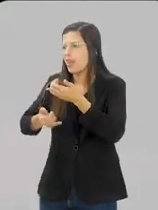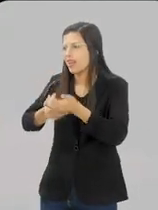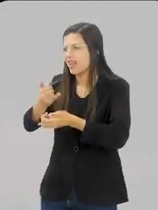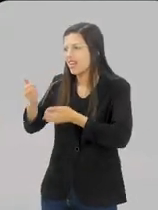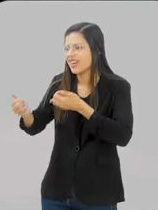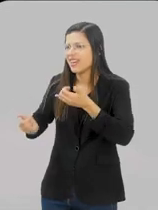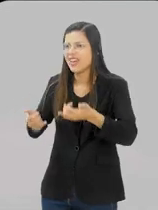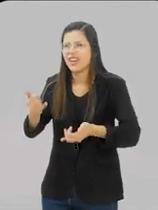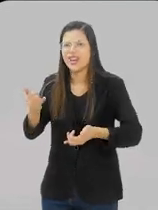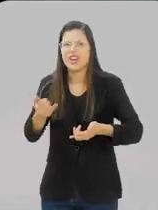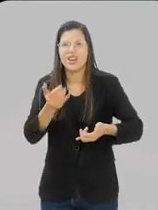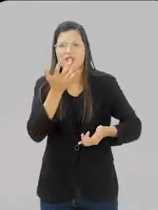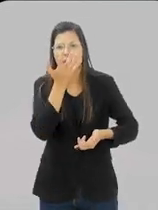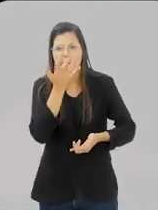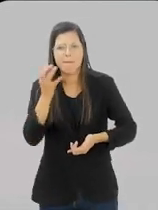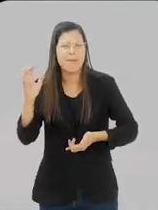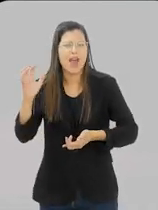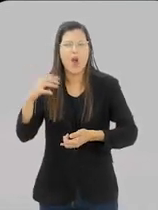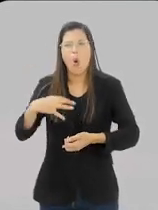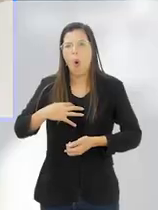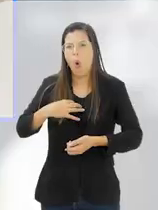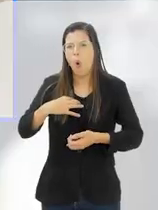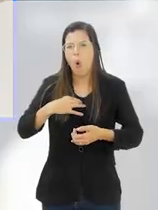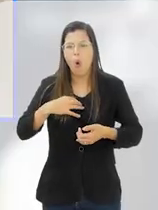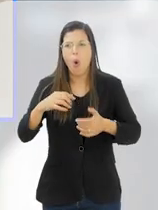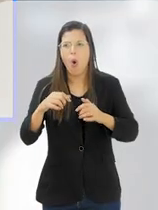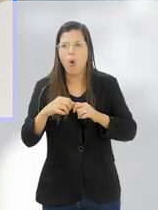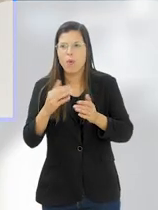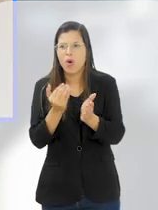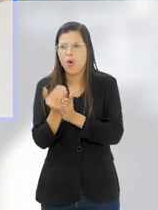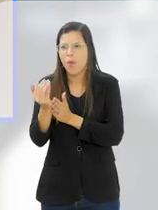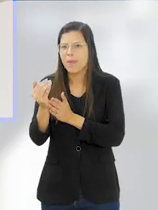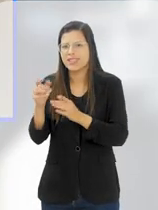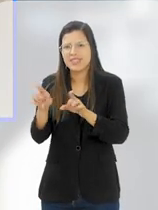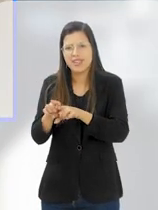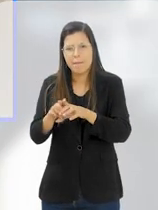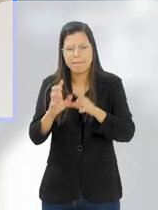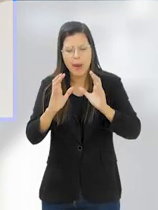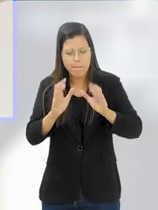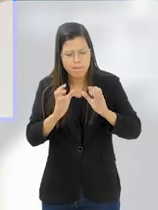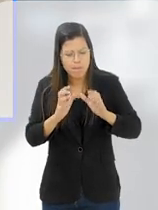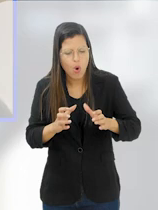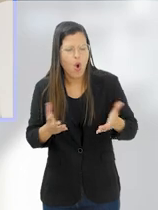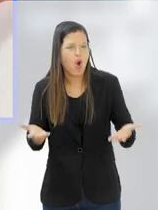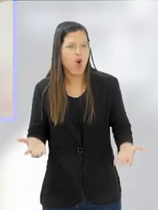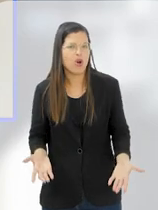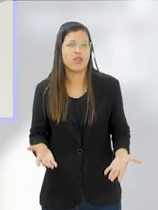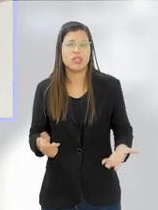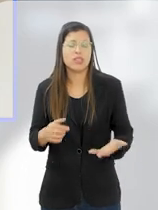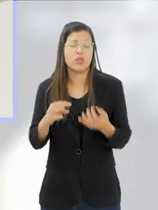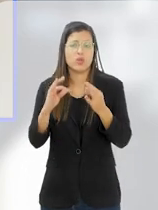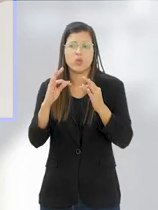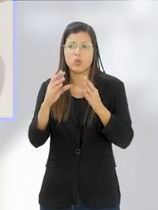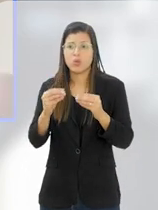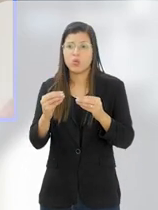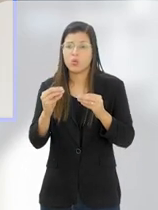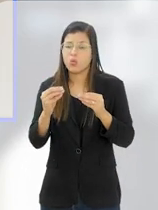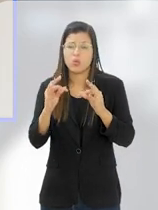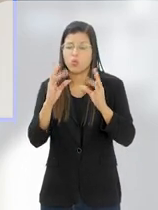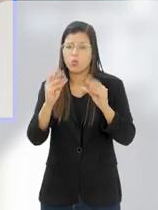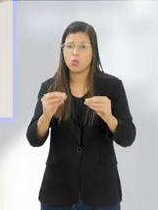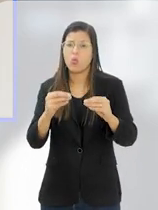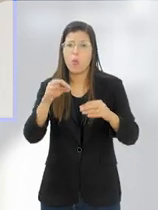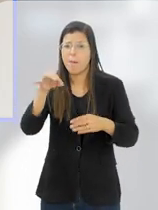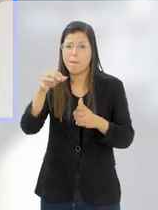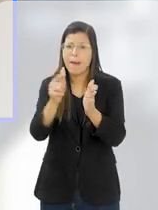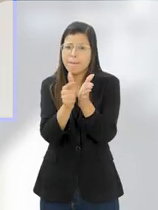brinquedos, e máscaras, e roupa de pirata, e começa a jogar bola, e fingir que está jogando futebol, máscara, tudo com aquele rolo de